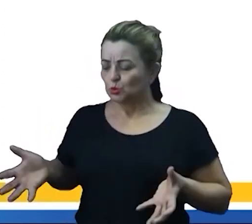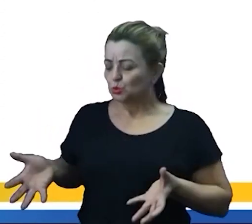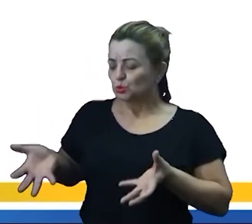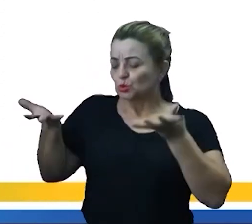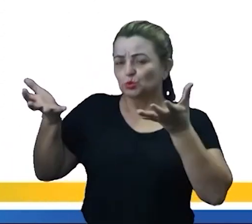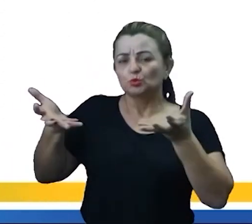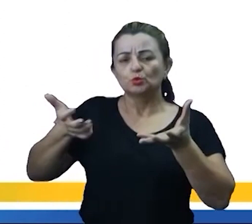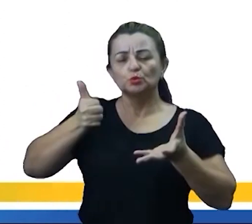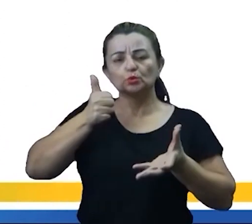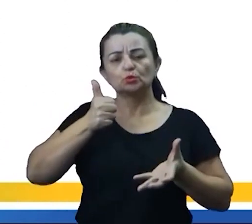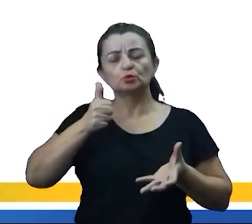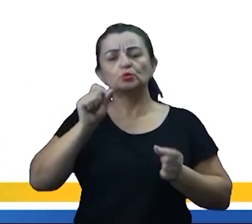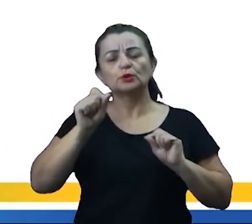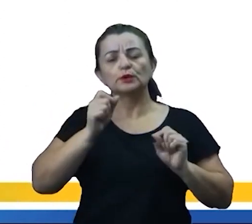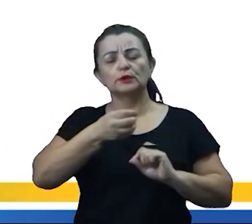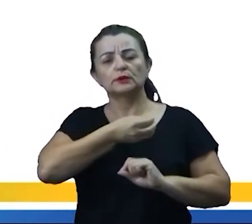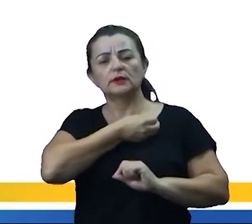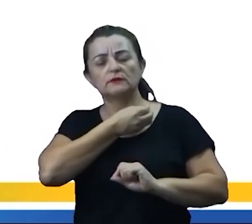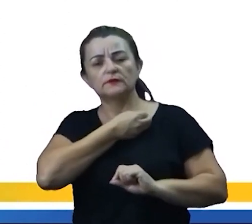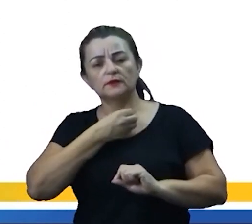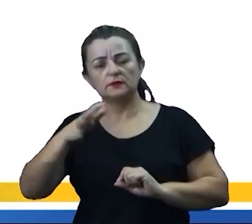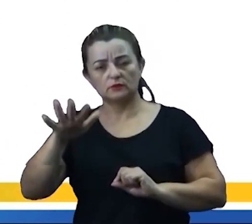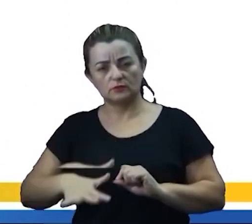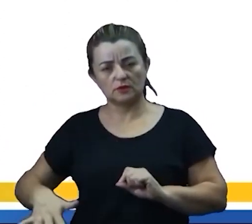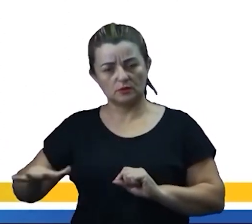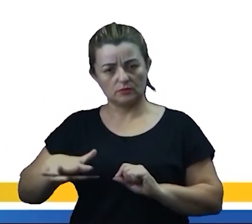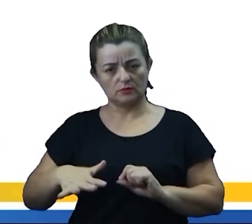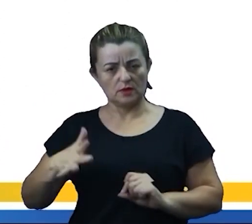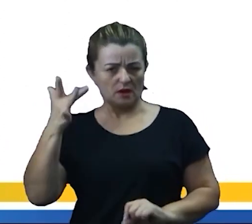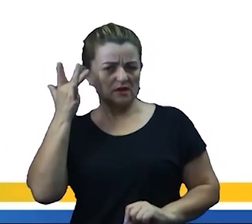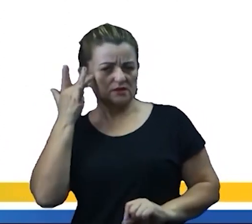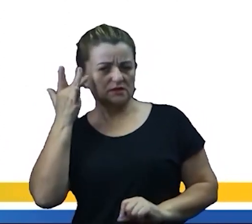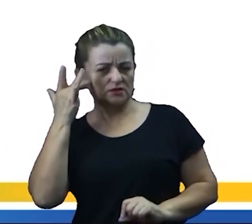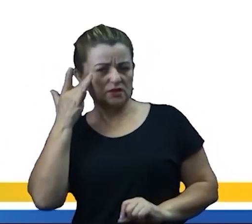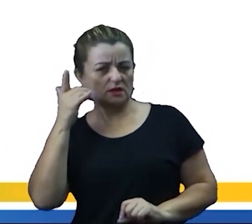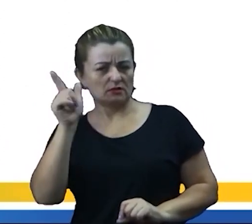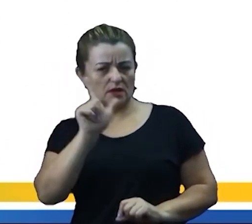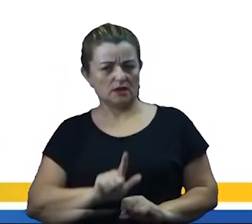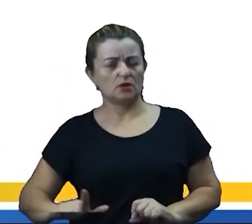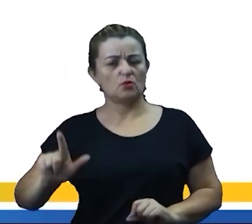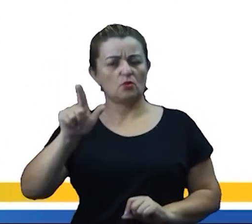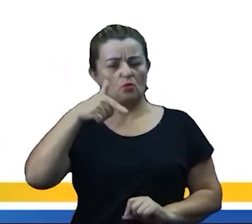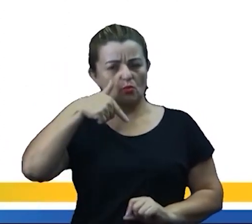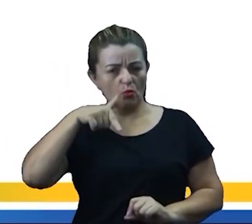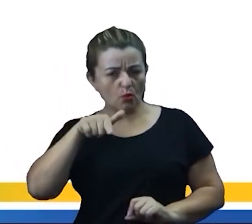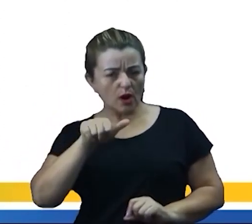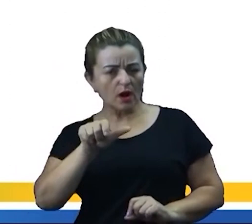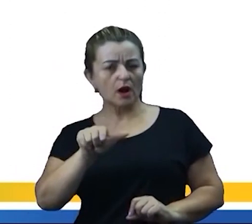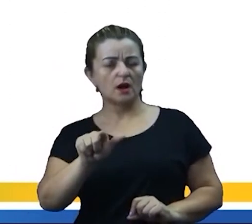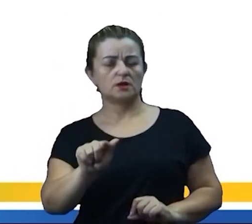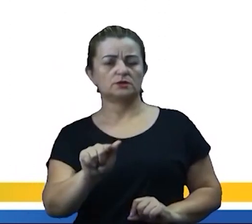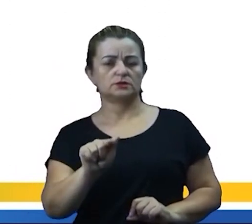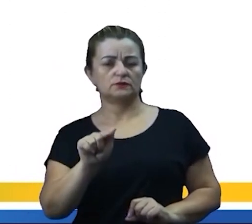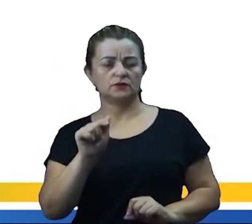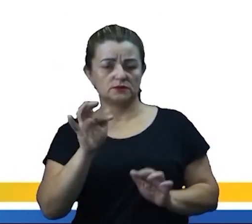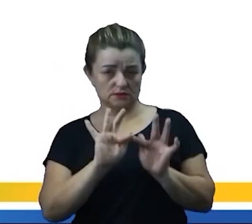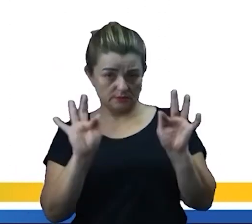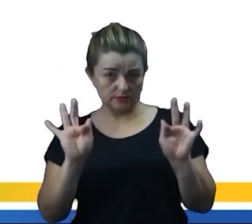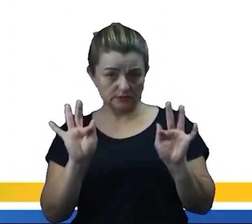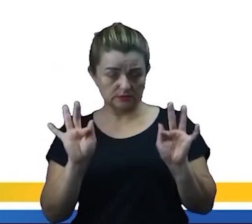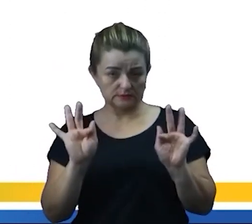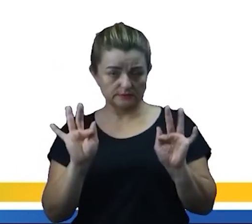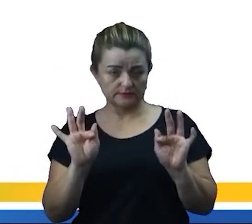campo, linguagem simples, pastoralismo. Vocês acharam que a linguagem foi simples? Será que essa linguagem é uma linguagem